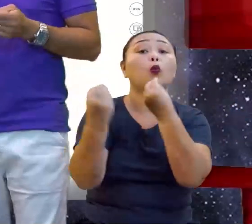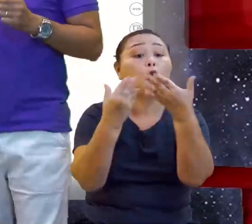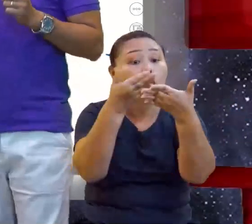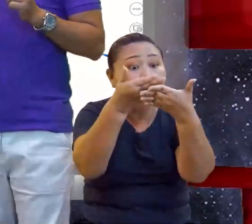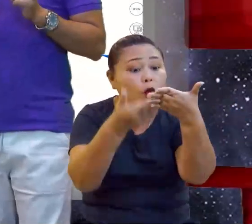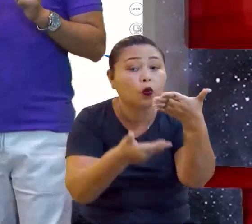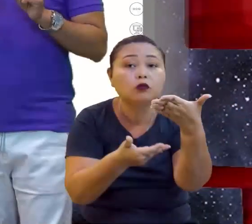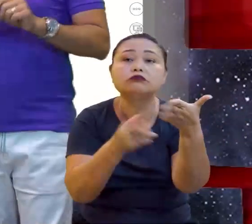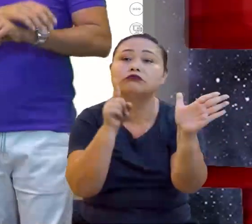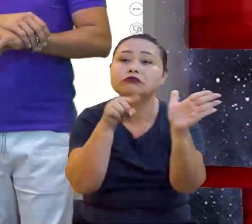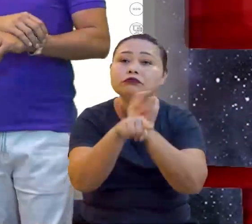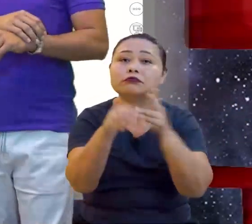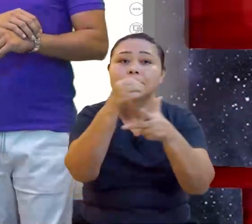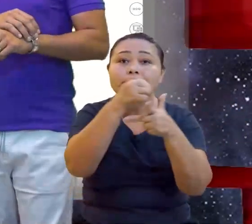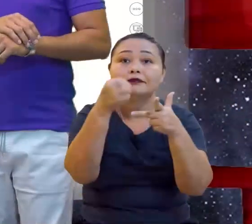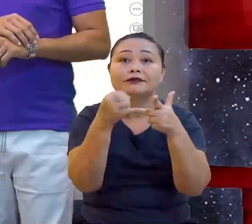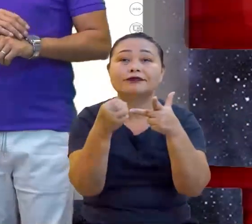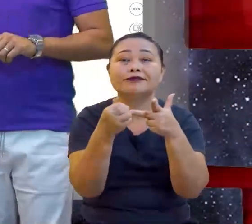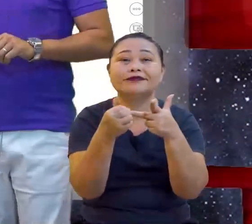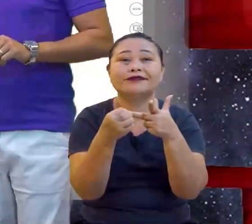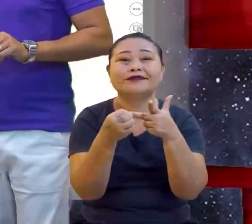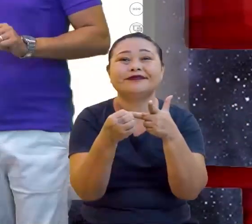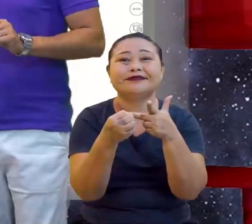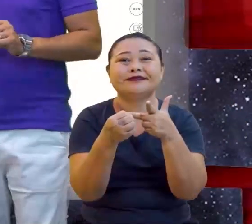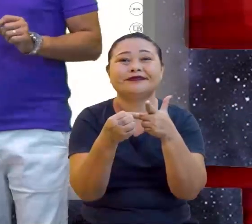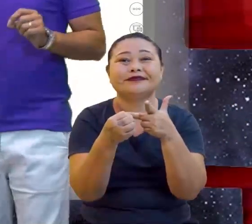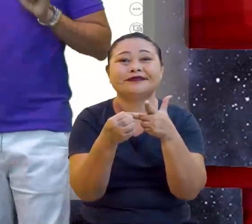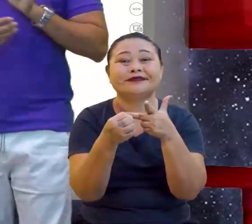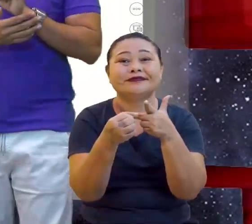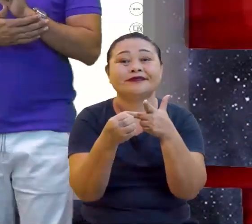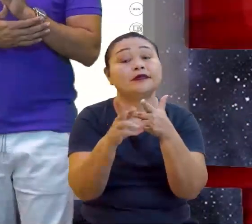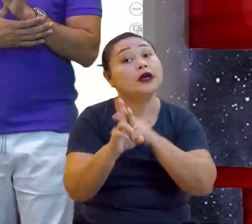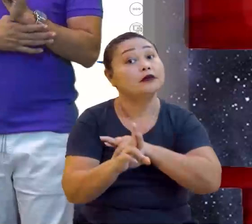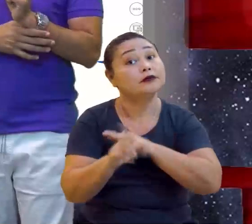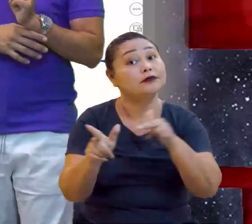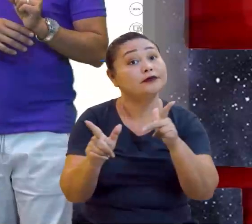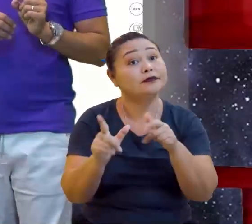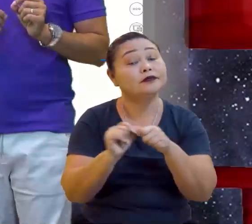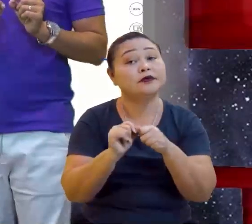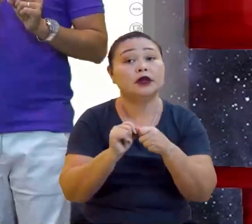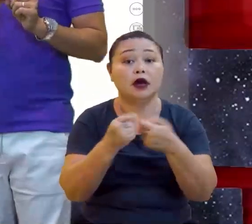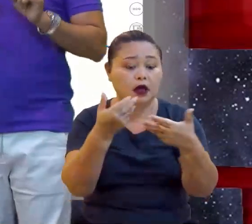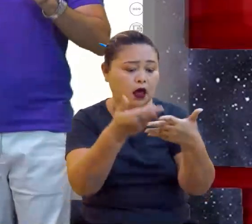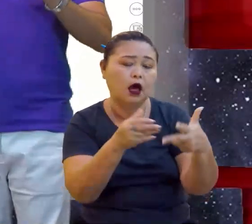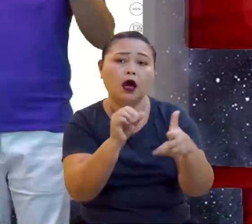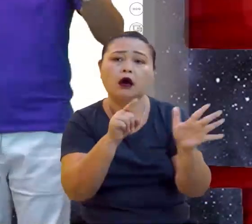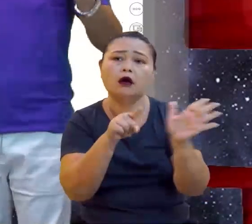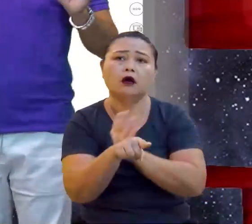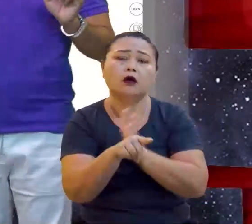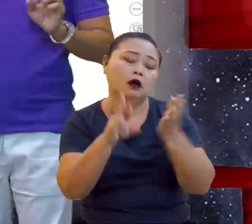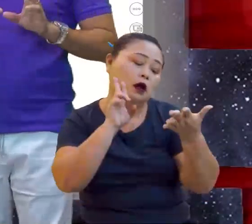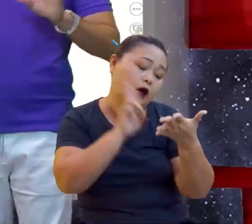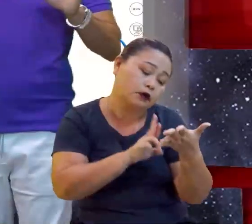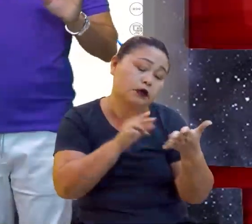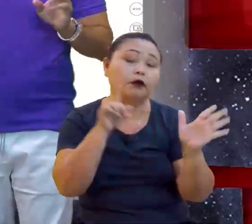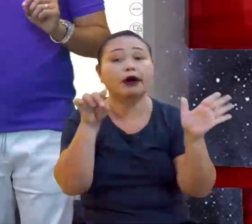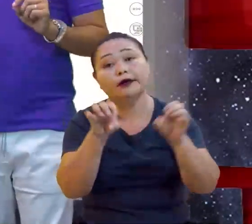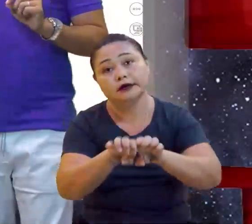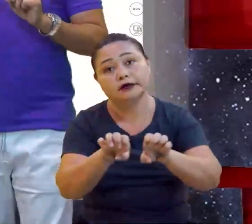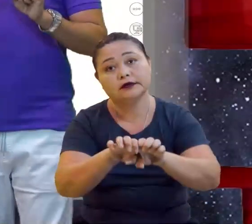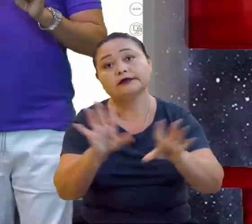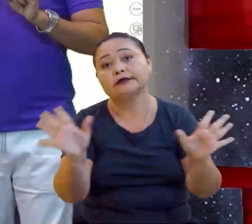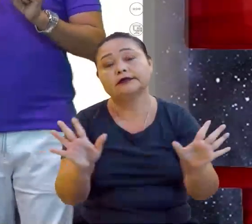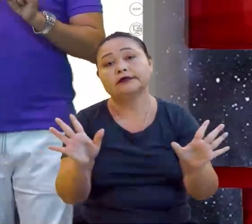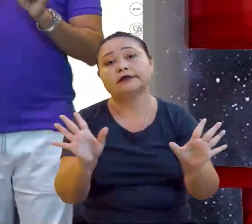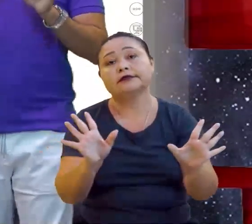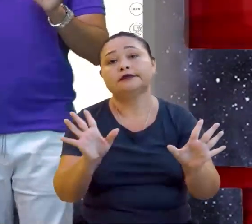Enem. Como se comportar. Aí, isso, é porque assim, é diferente. Não é pegar uma questão na sala de aula, tipo, resolva a equação. Você resolve,